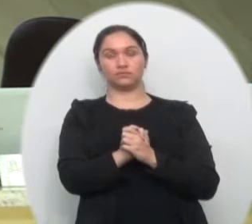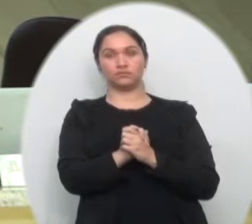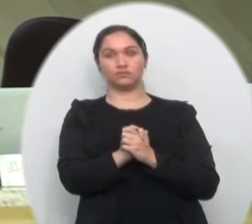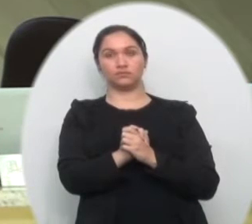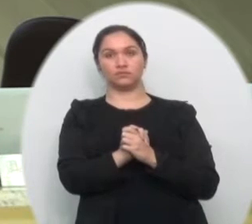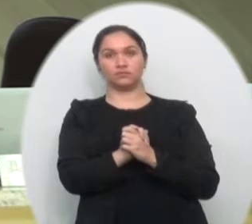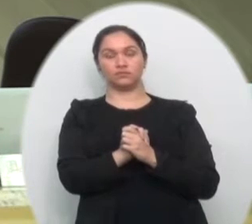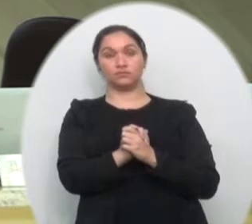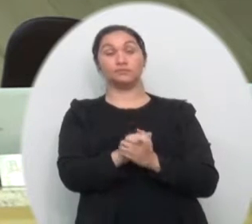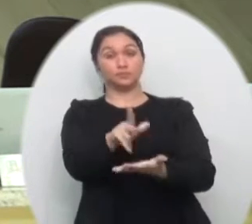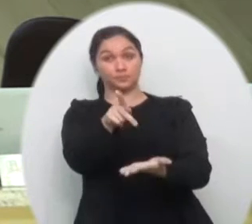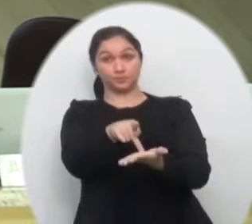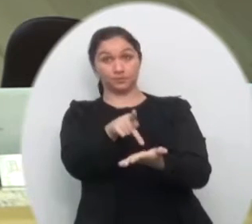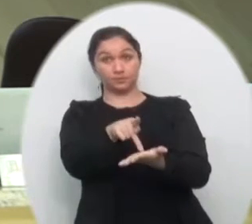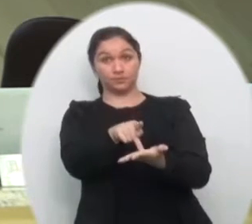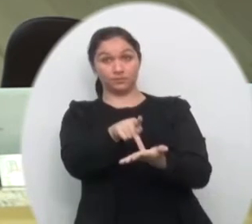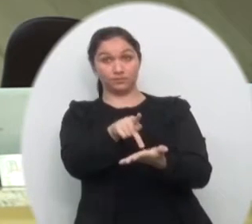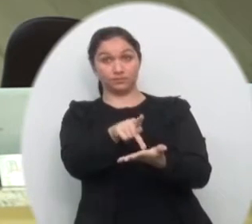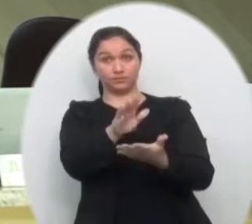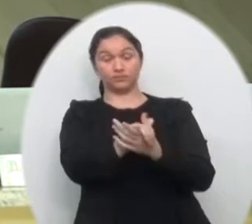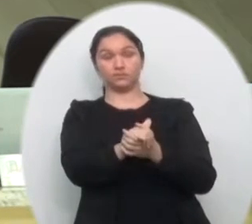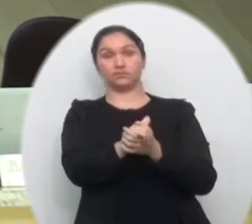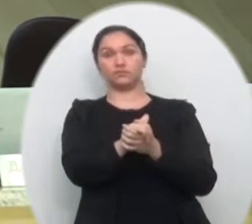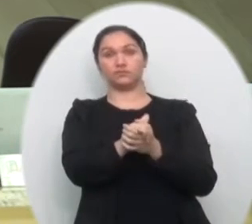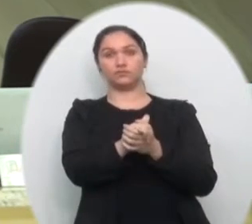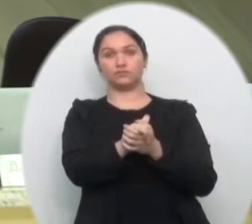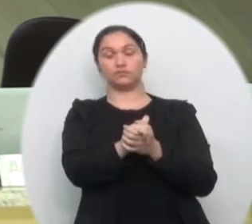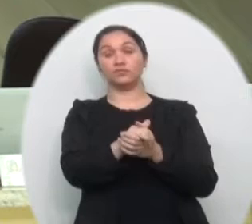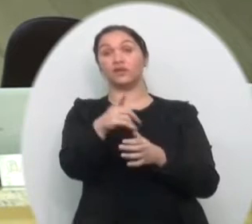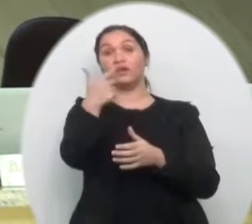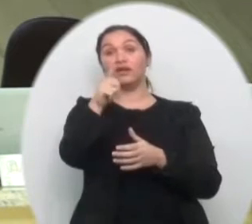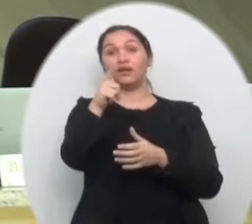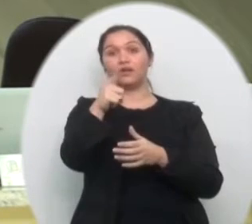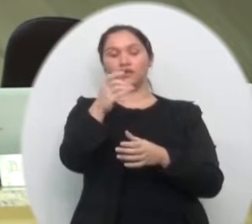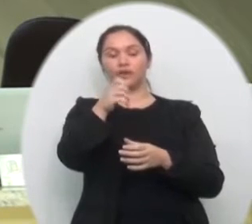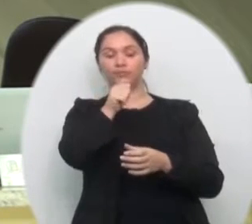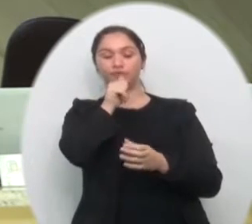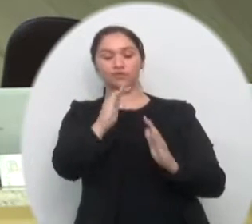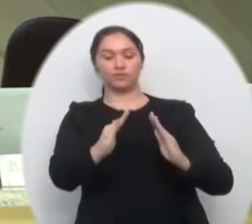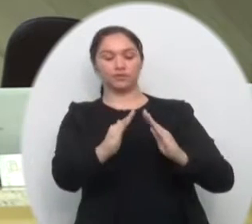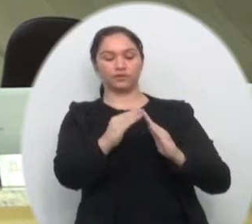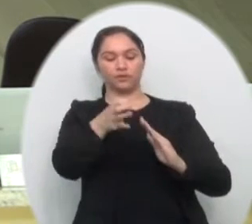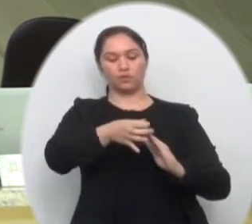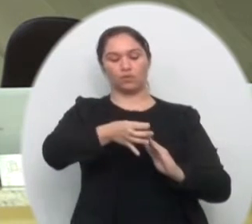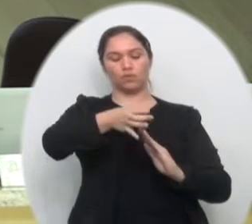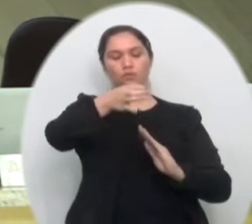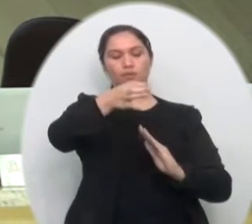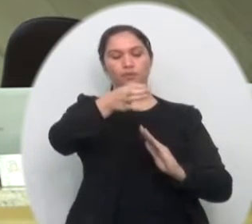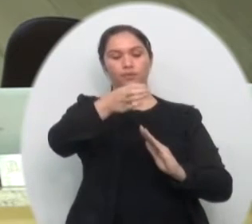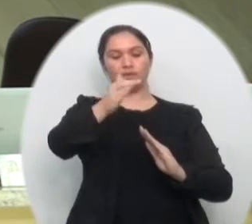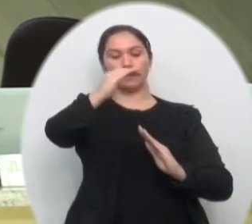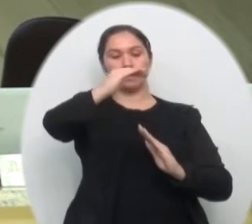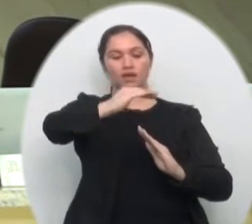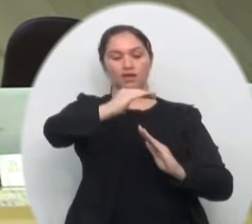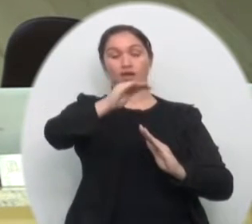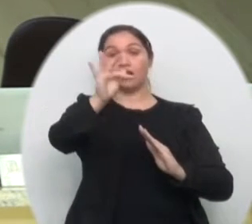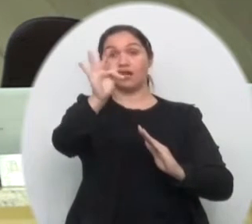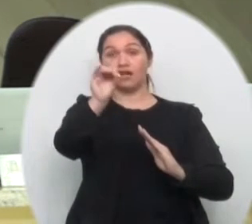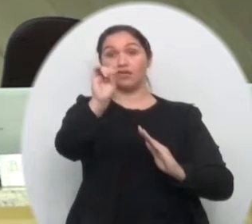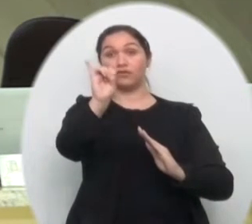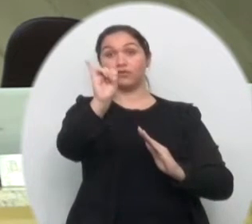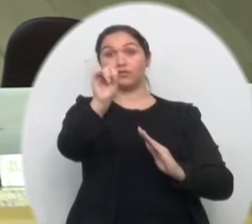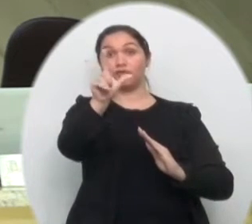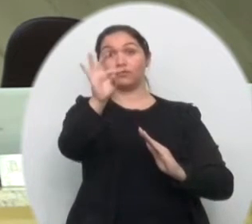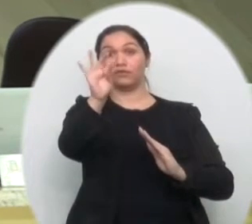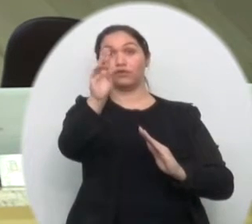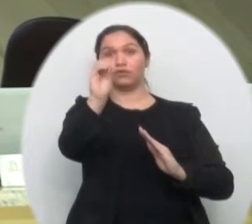É porque, na verdade, a caldeira ela não tem filtro, né? Se tu for notar, a caldeira deles não tem filtro. É tudo uma